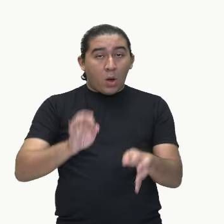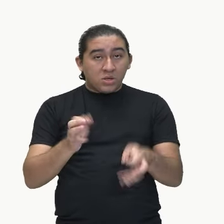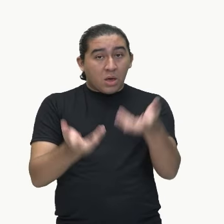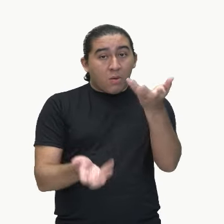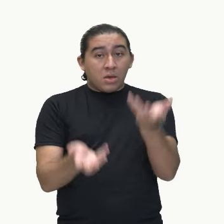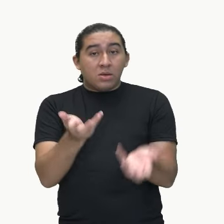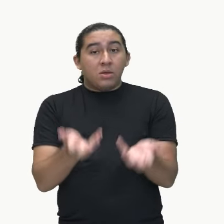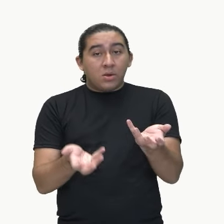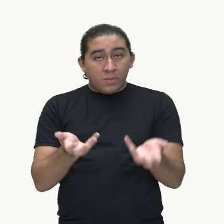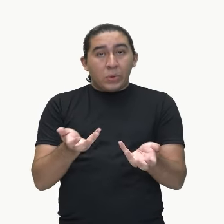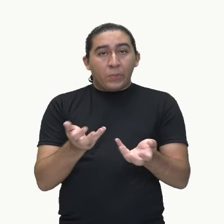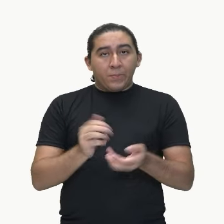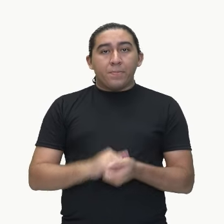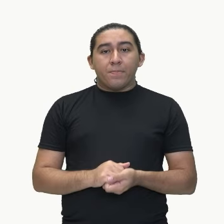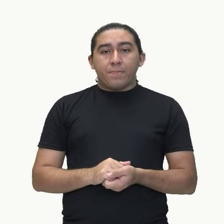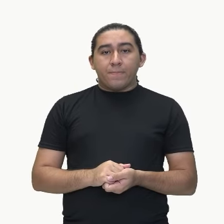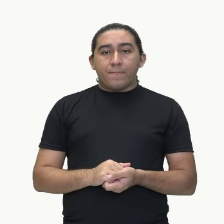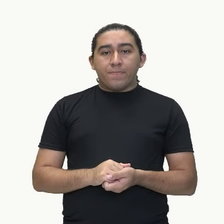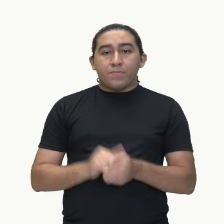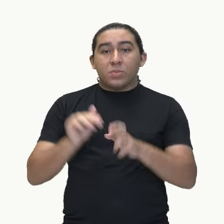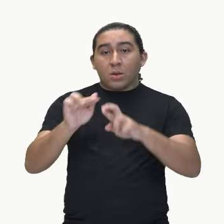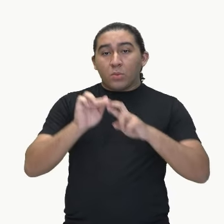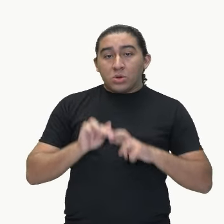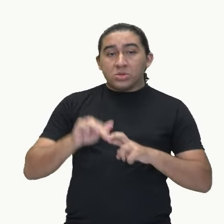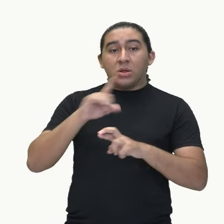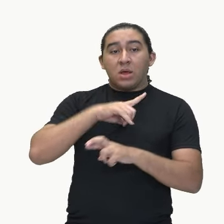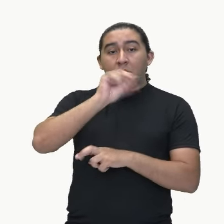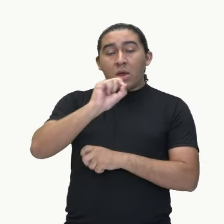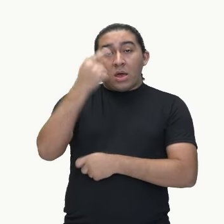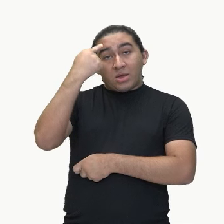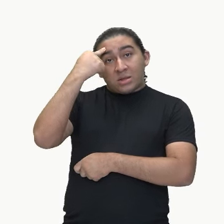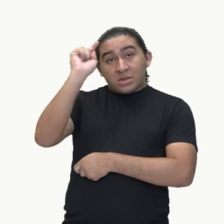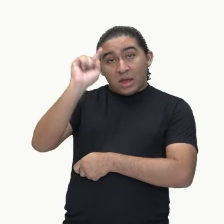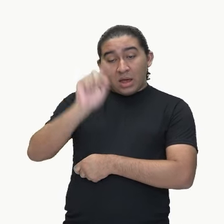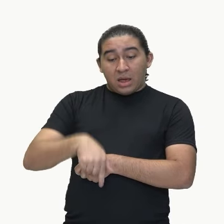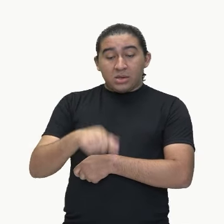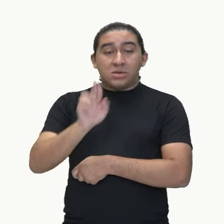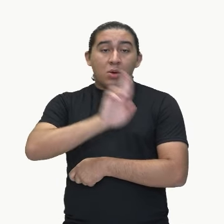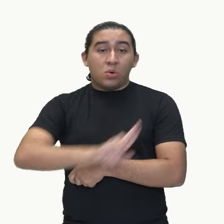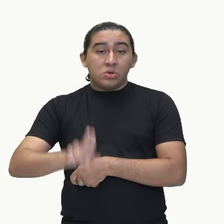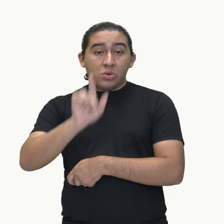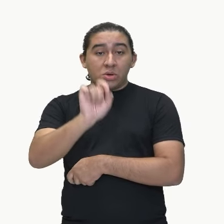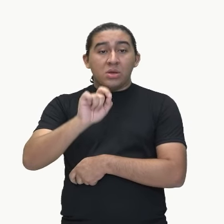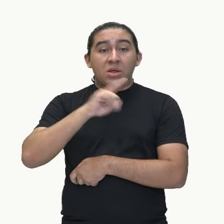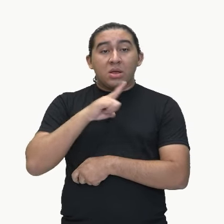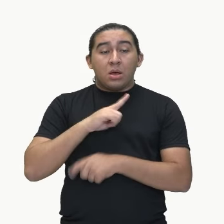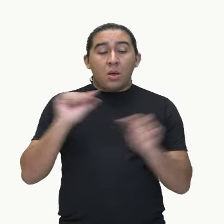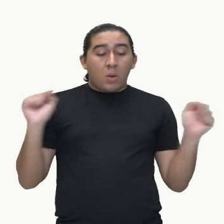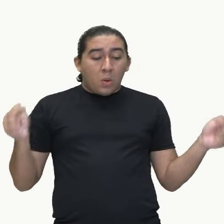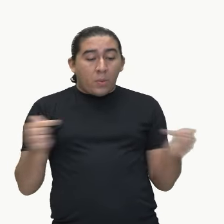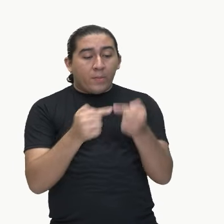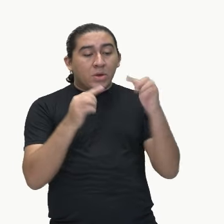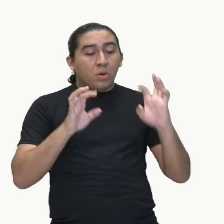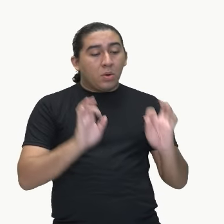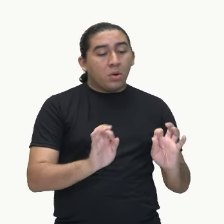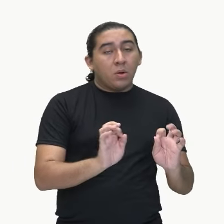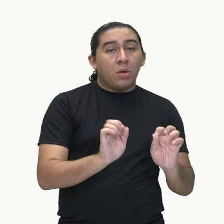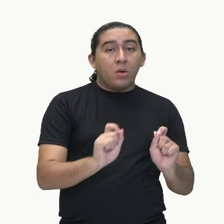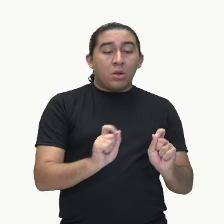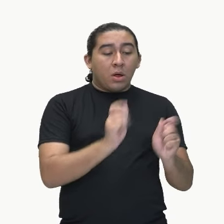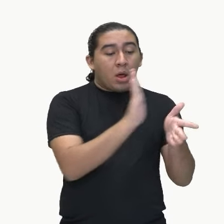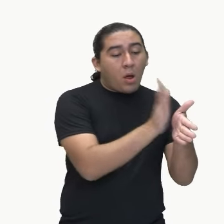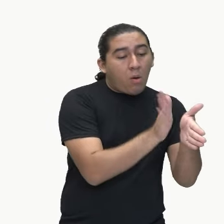harmonia, tá? Então eles trabalham com essa ideia e é utilizado para designar o quê? Que a ordem